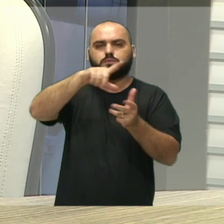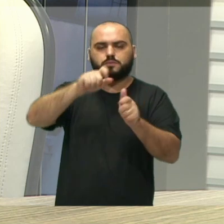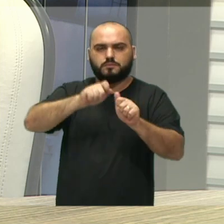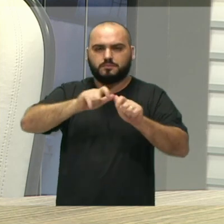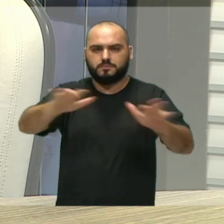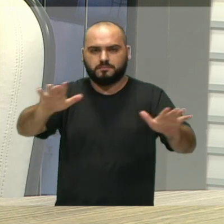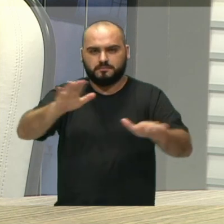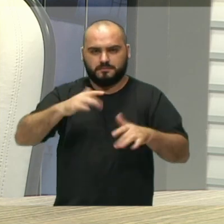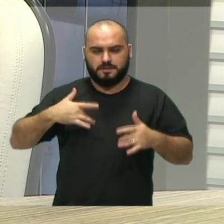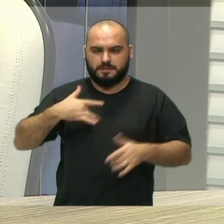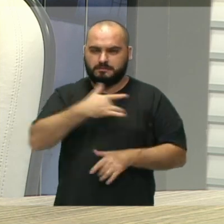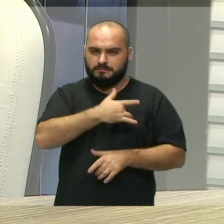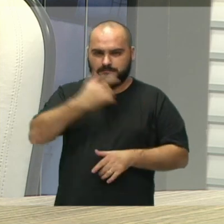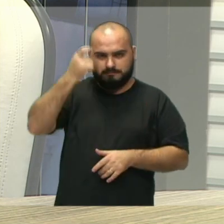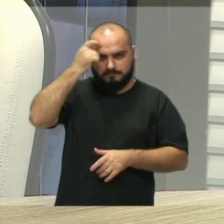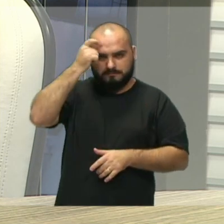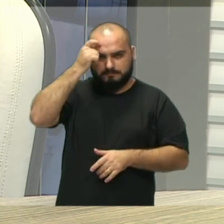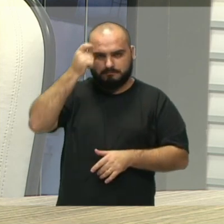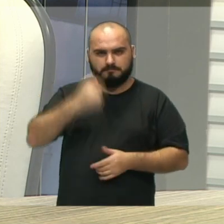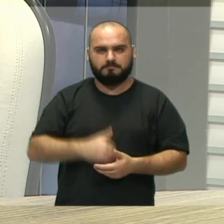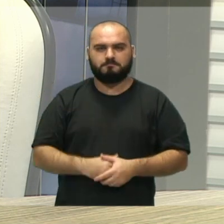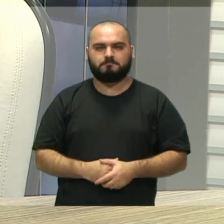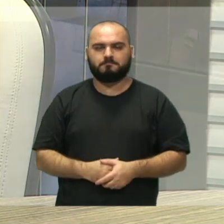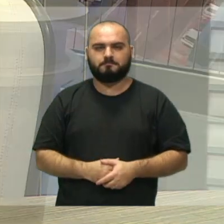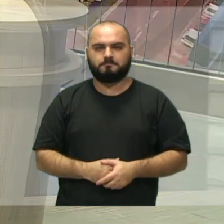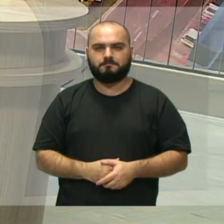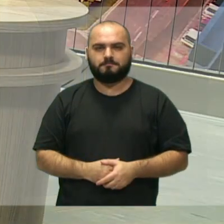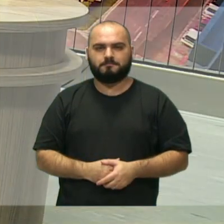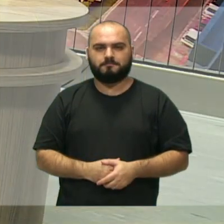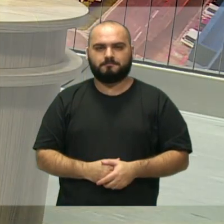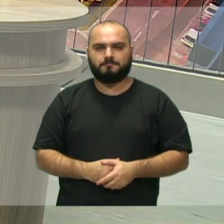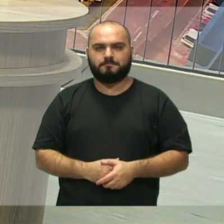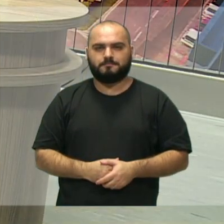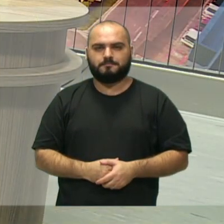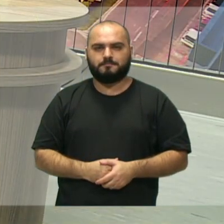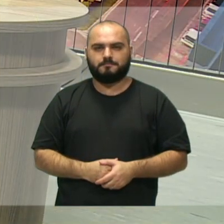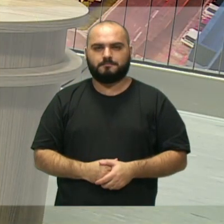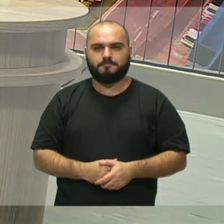mental e as implicações na pandemia. Até já.